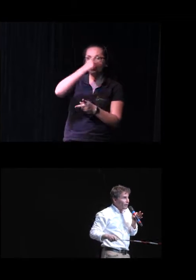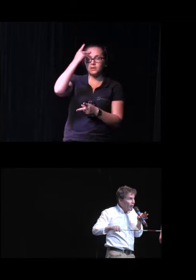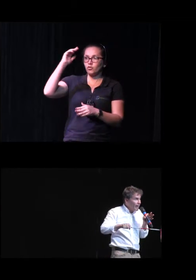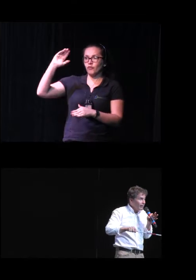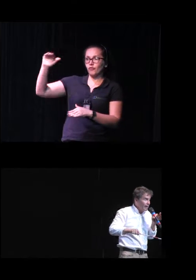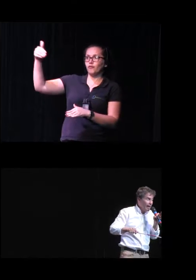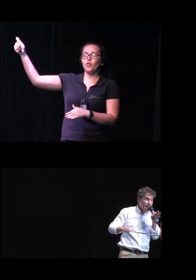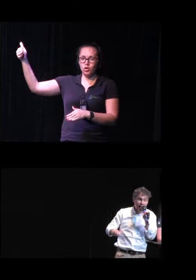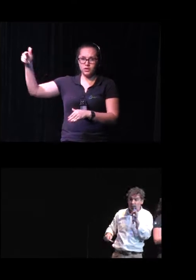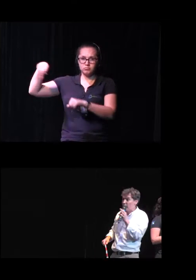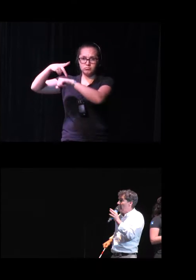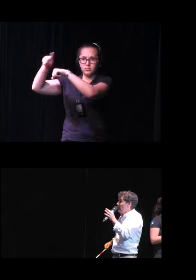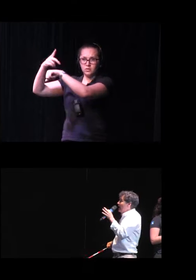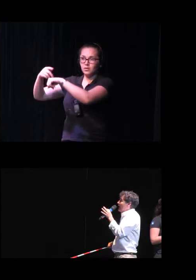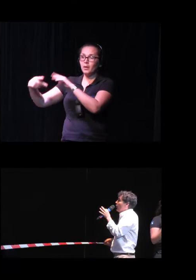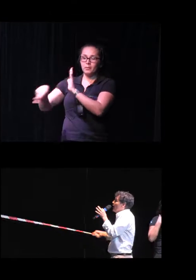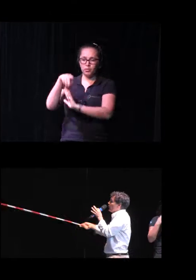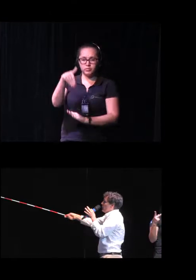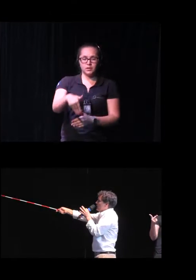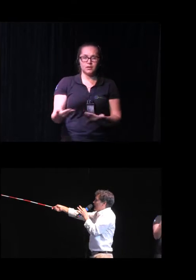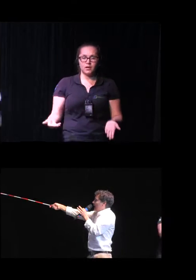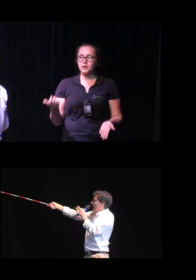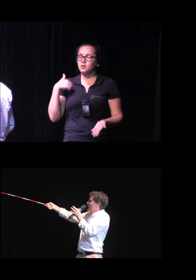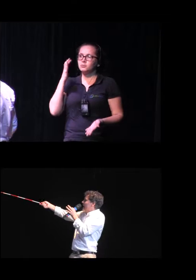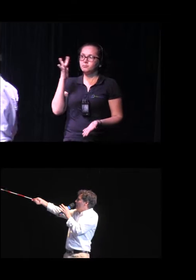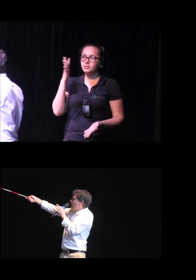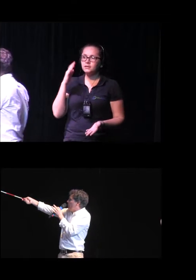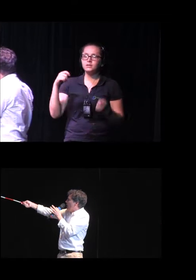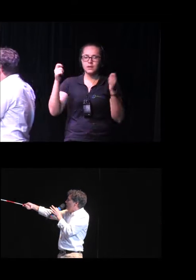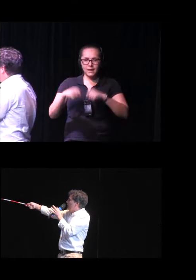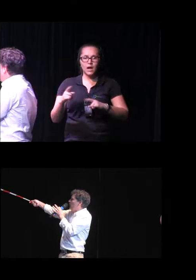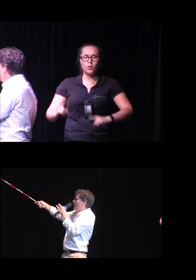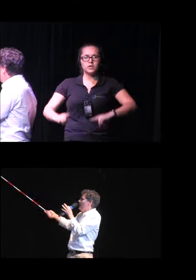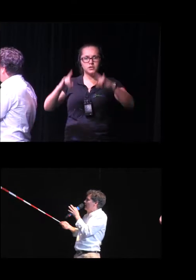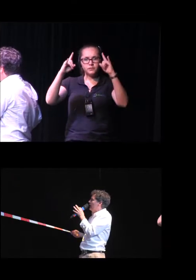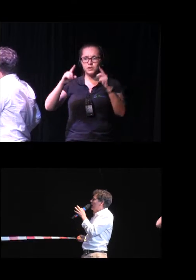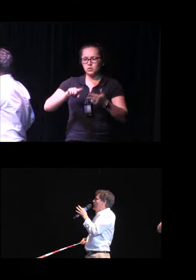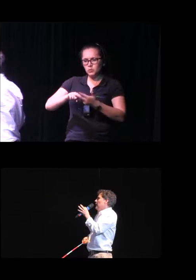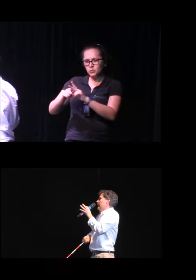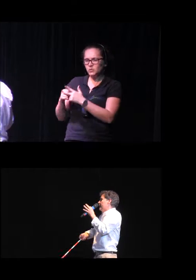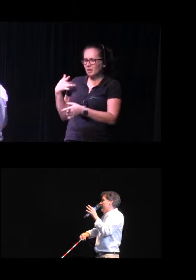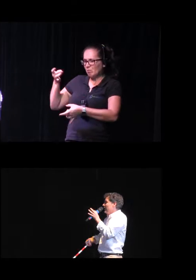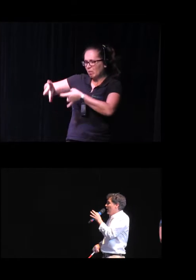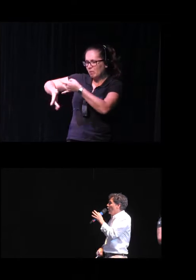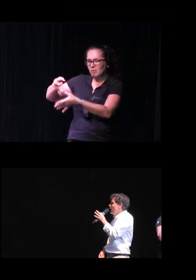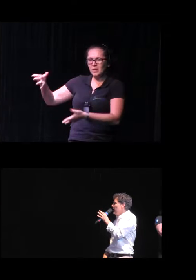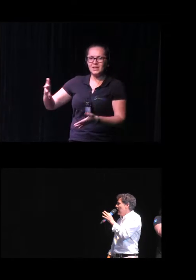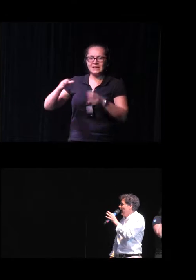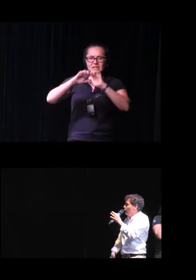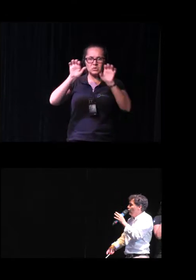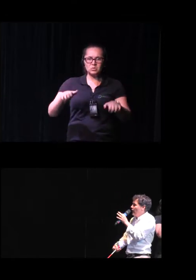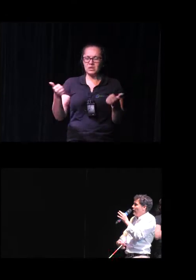que visitavam mais gente de fora do que gente da própria Colômbia. Então eu pensei em restaurar o edifício, que estava